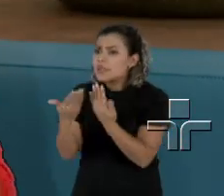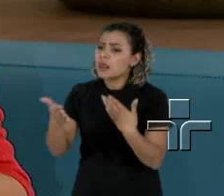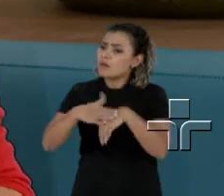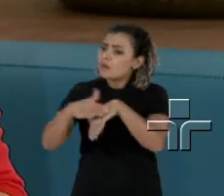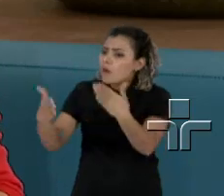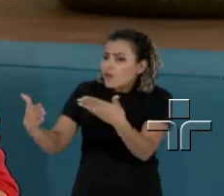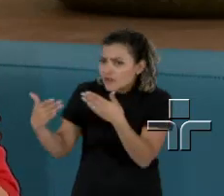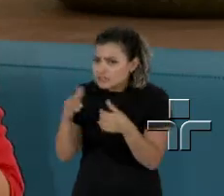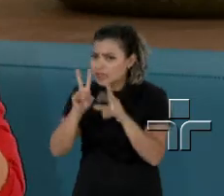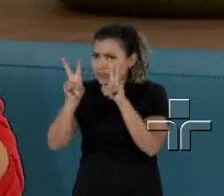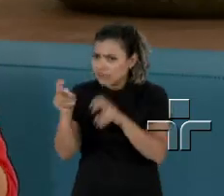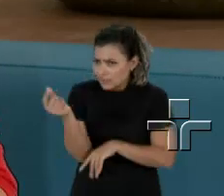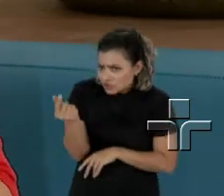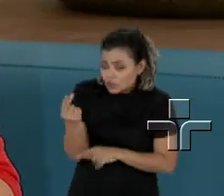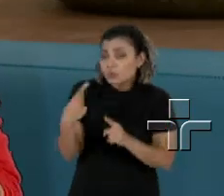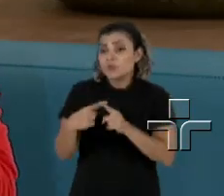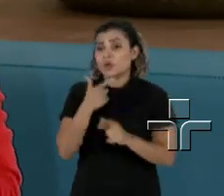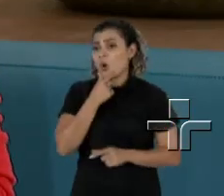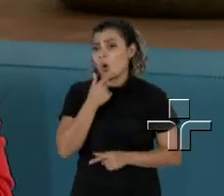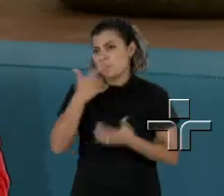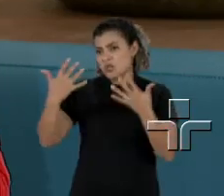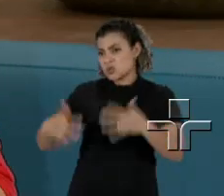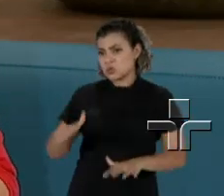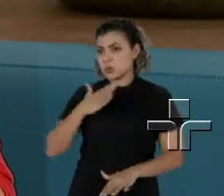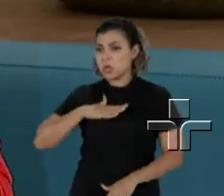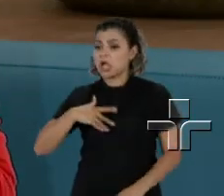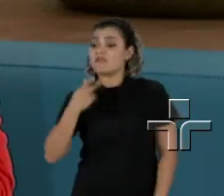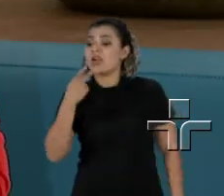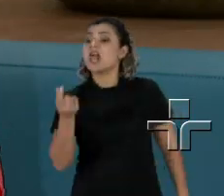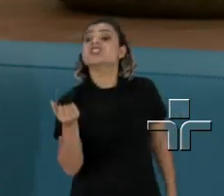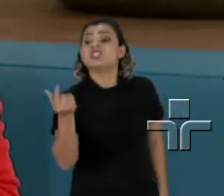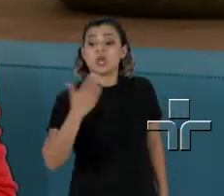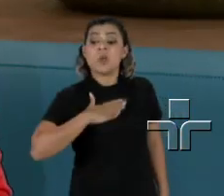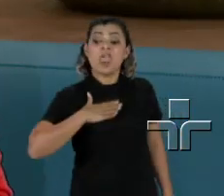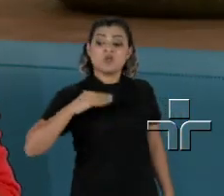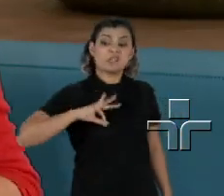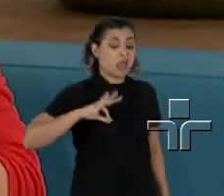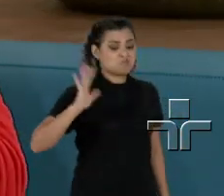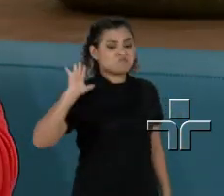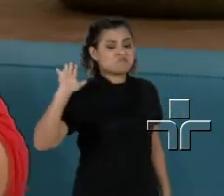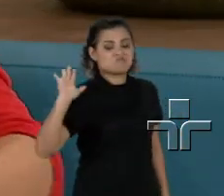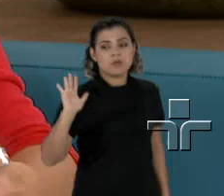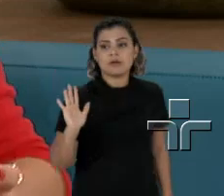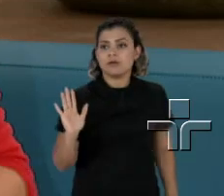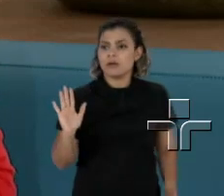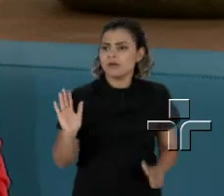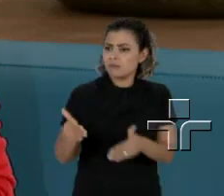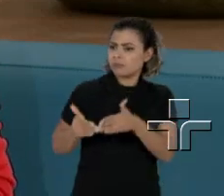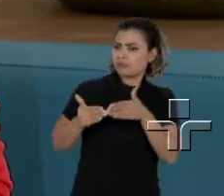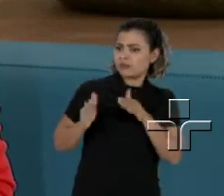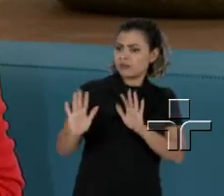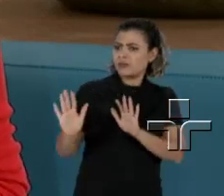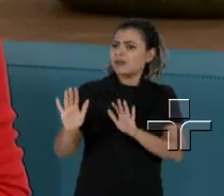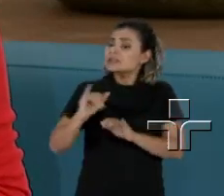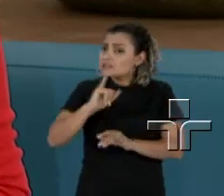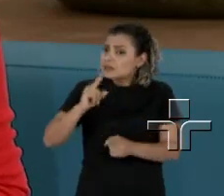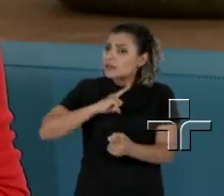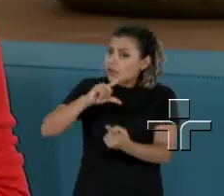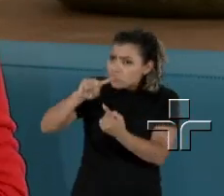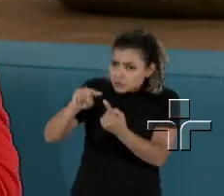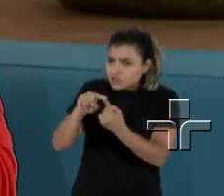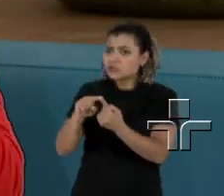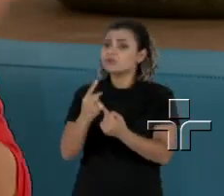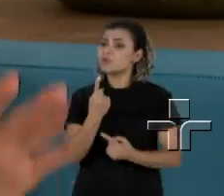sobre dinheiro porque tem muitos homens que não gostam de falar quanto ganham só que assim se você tem um objetivo em comum têm alguém